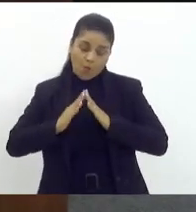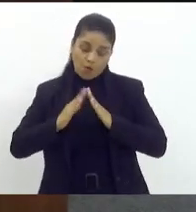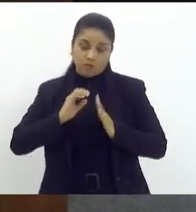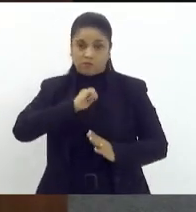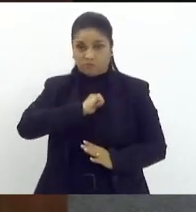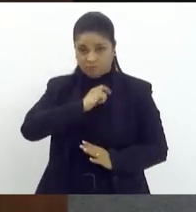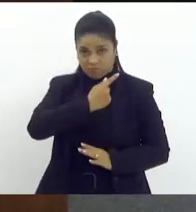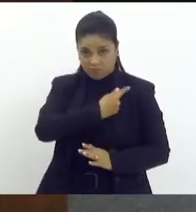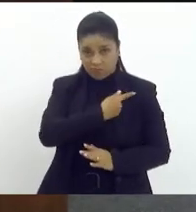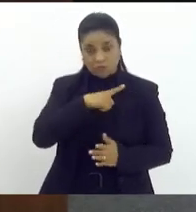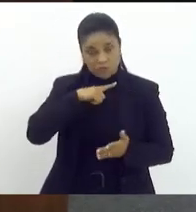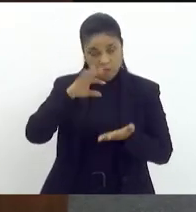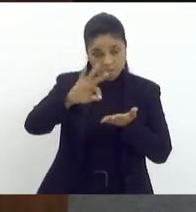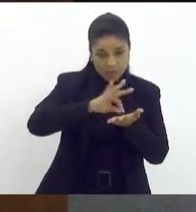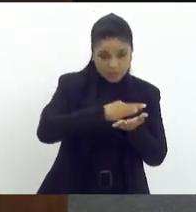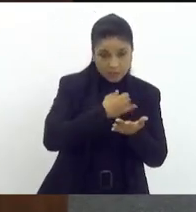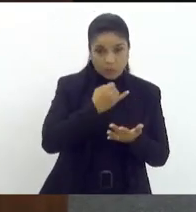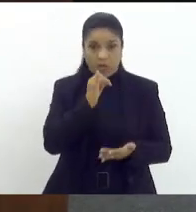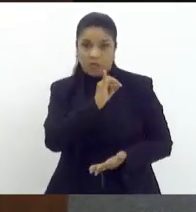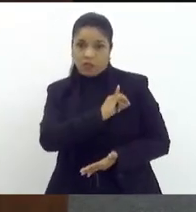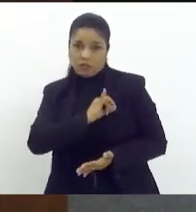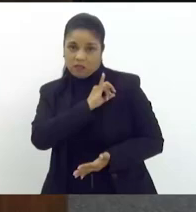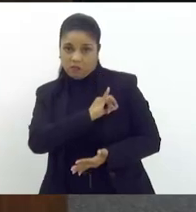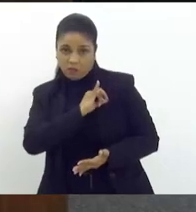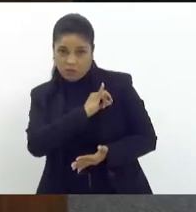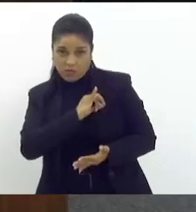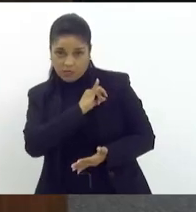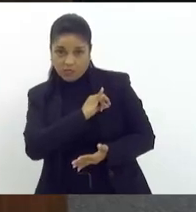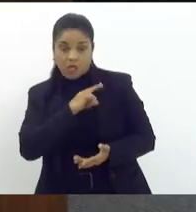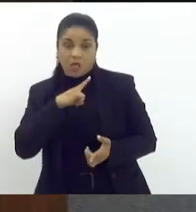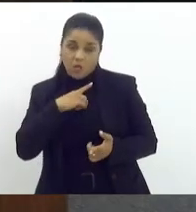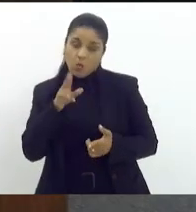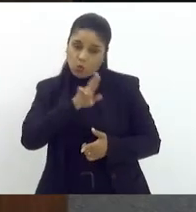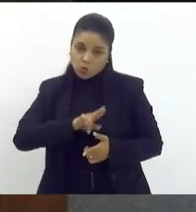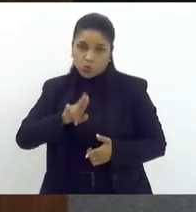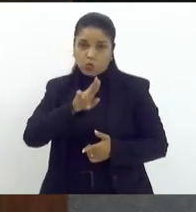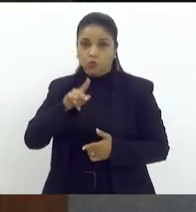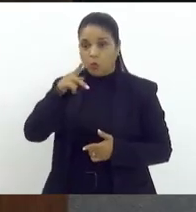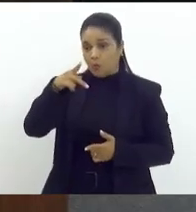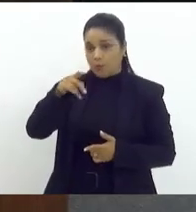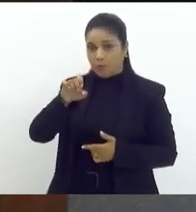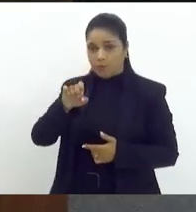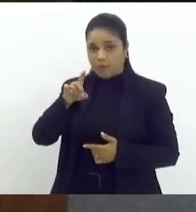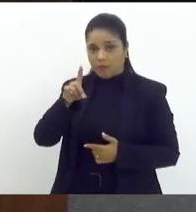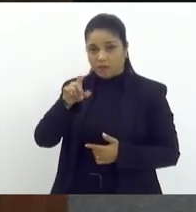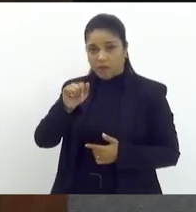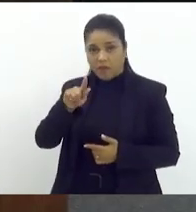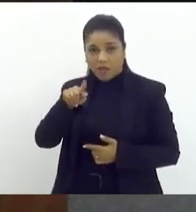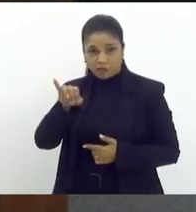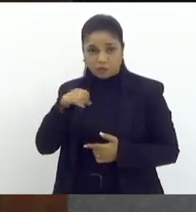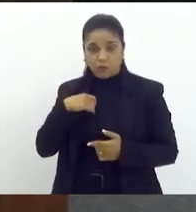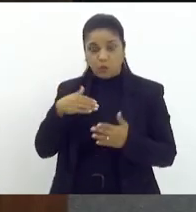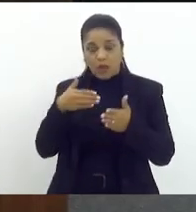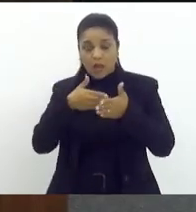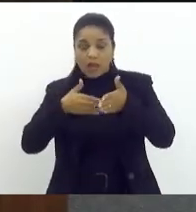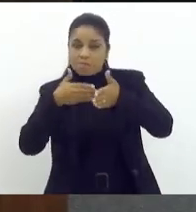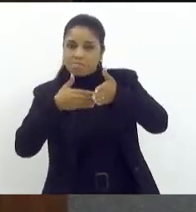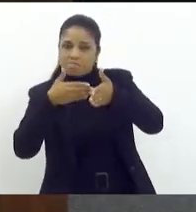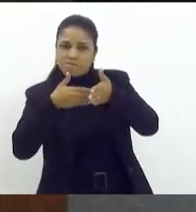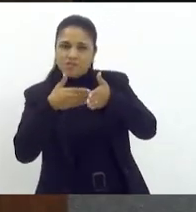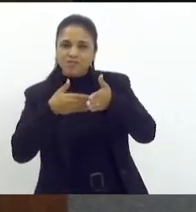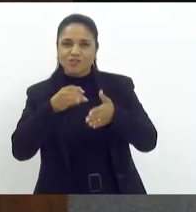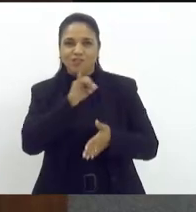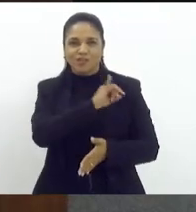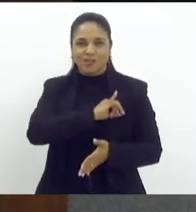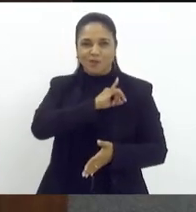Gonçalo tem uma matrícula em Itaboraí eu utilizava do pedágio que existe né no limite entre São Gonçalo e Itaboraí então